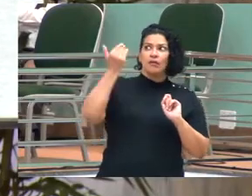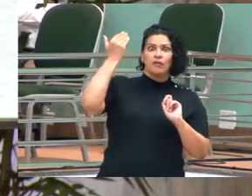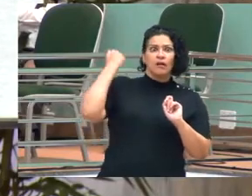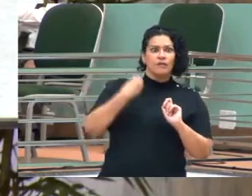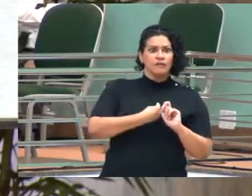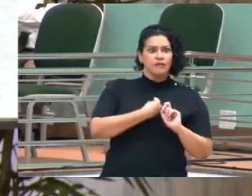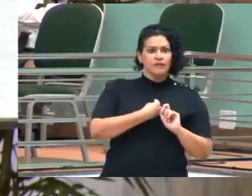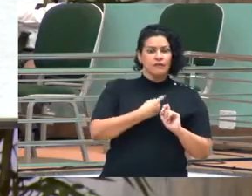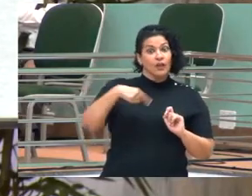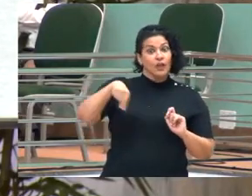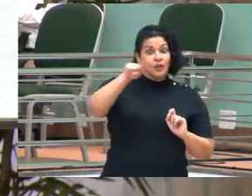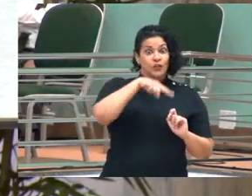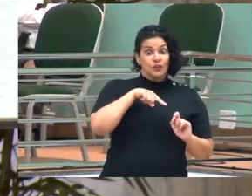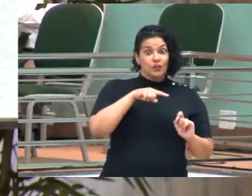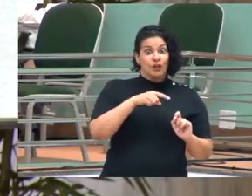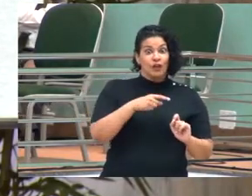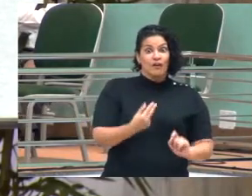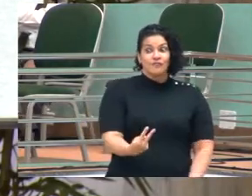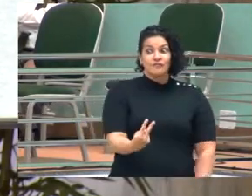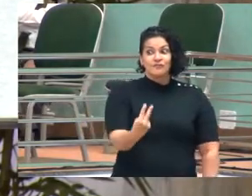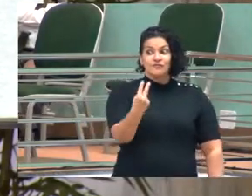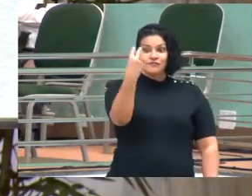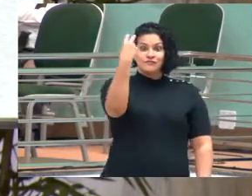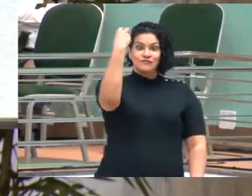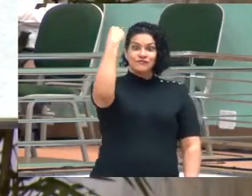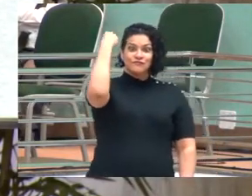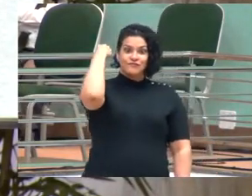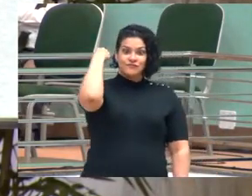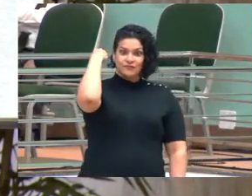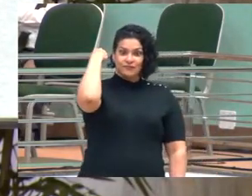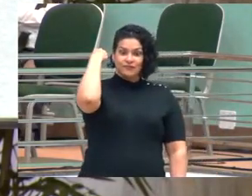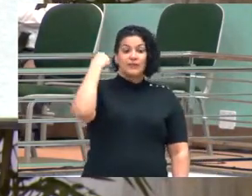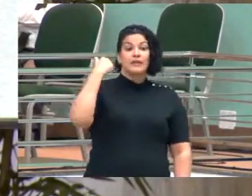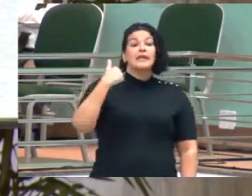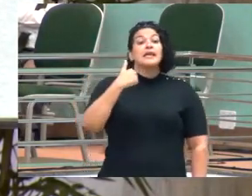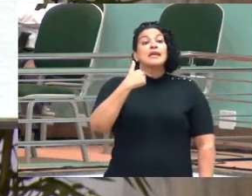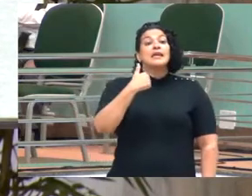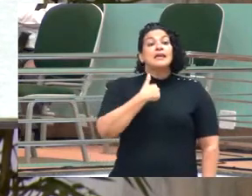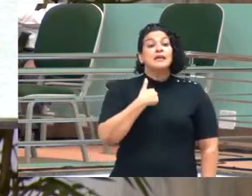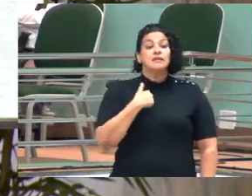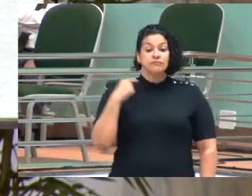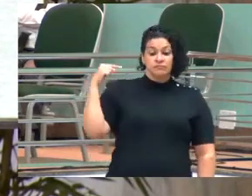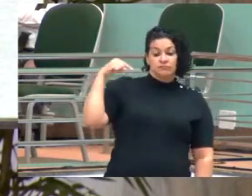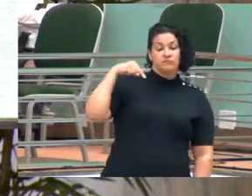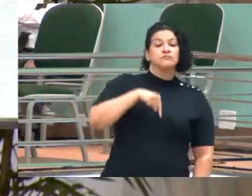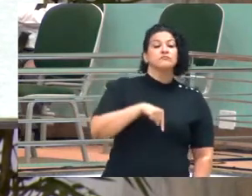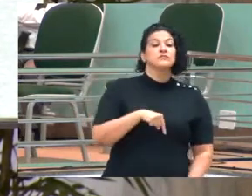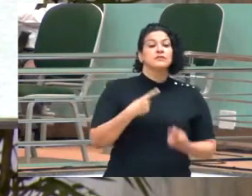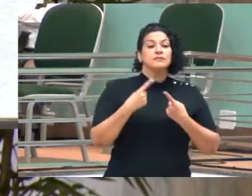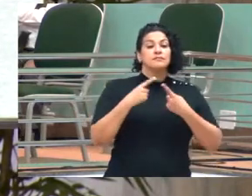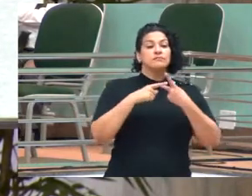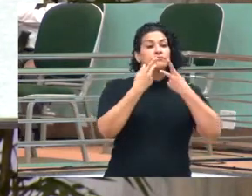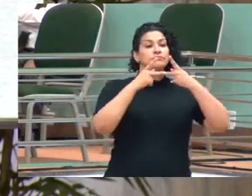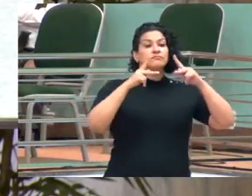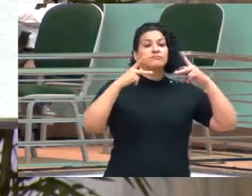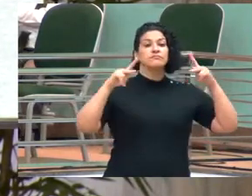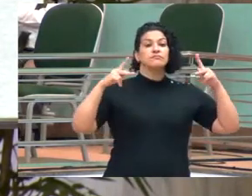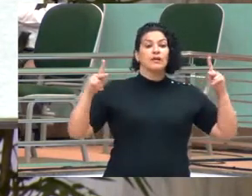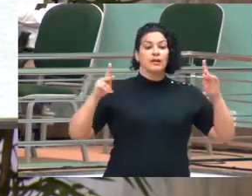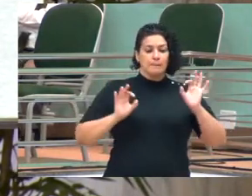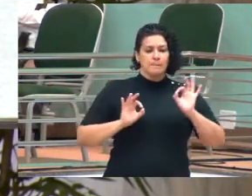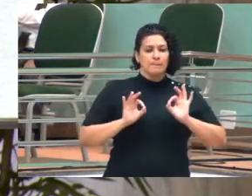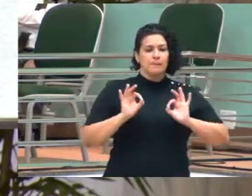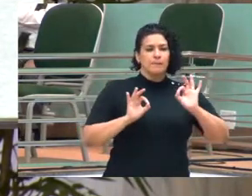voltar alguns anos atrás. Eu sou conhecido como o precursor do Messias, aquele que veio para preparar